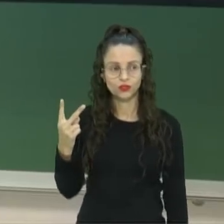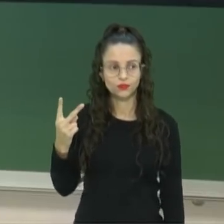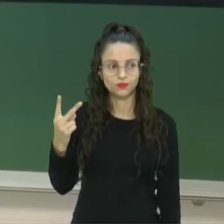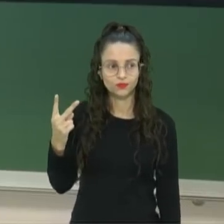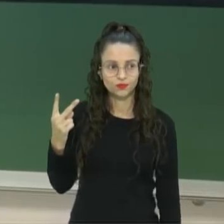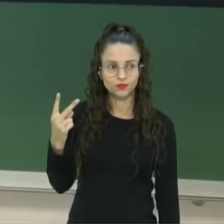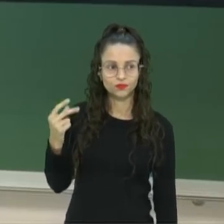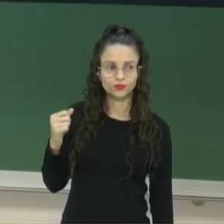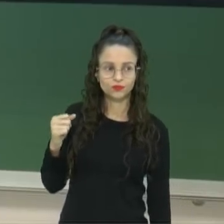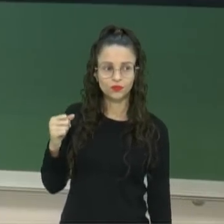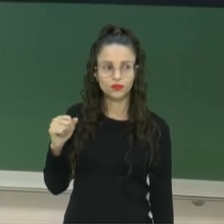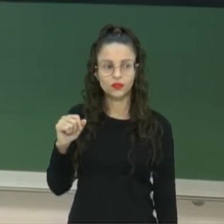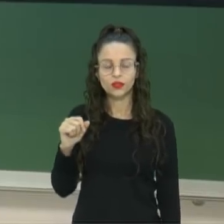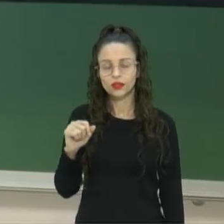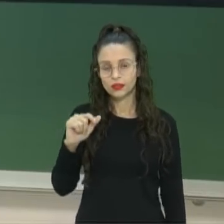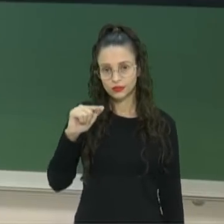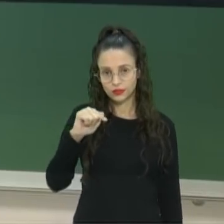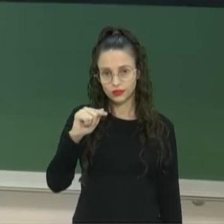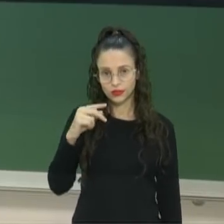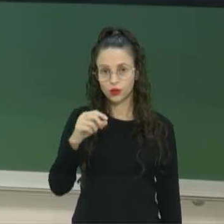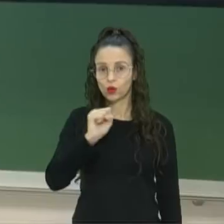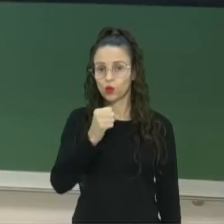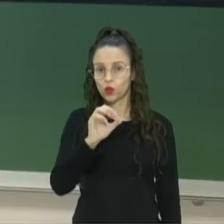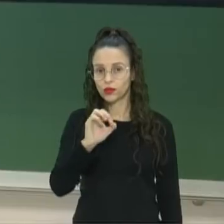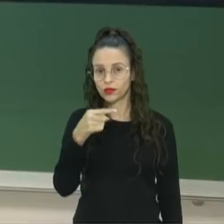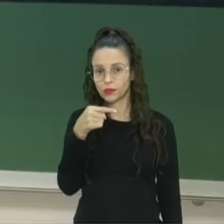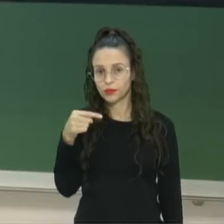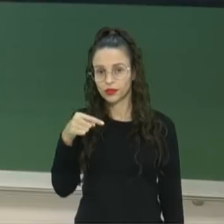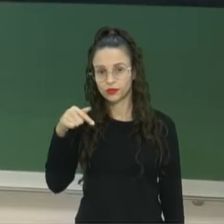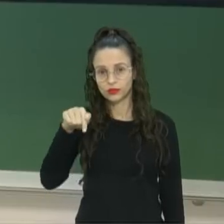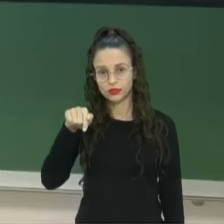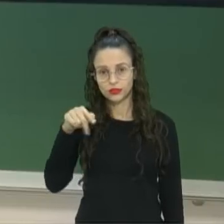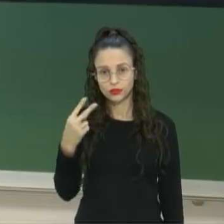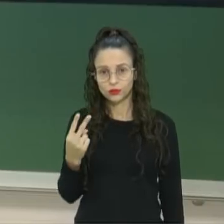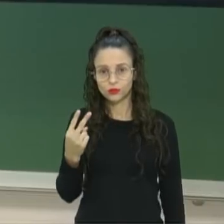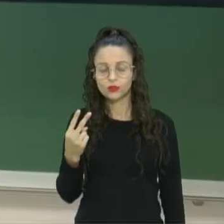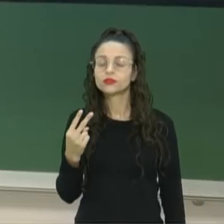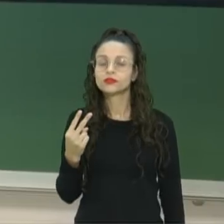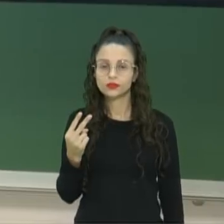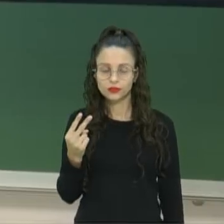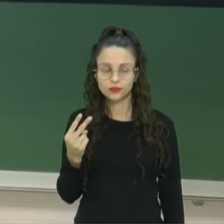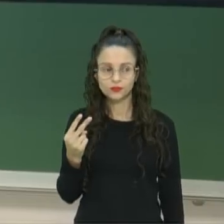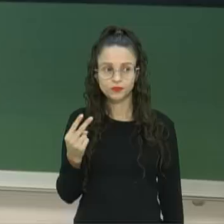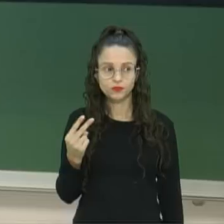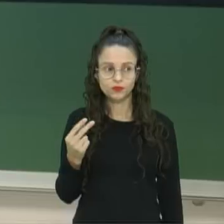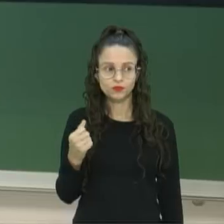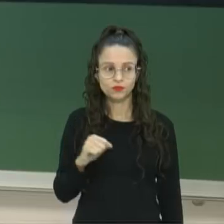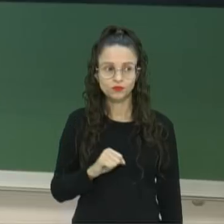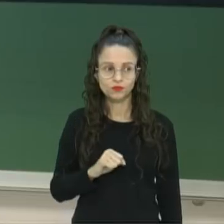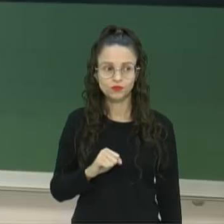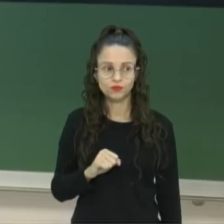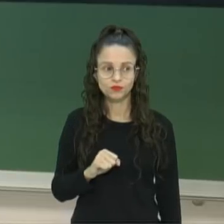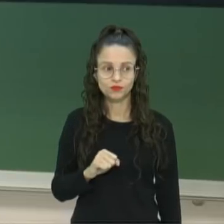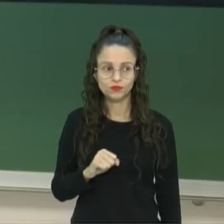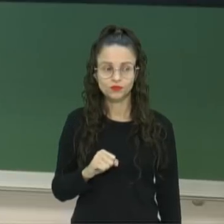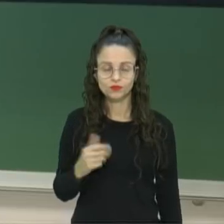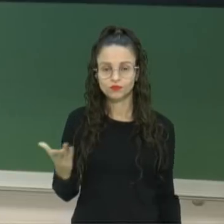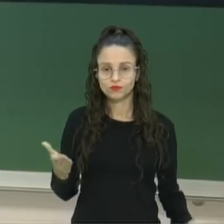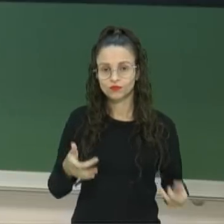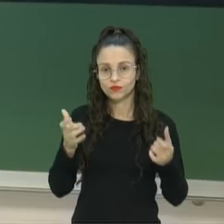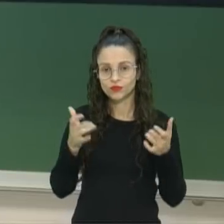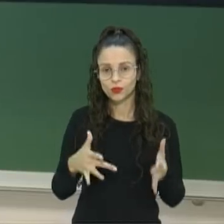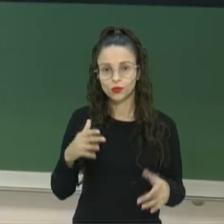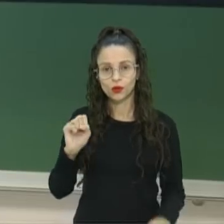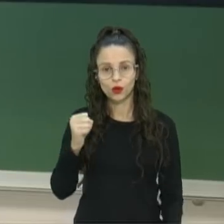6 vezes 12, 72. Para chegar no 80, quanto que dá? Ih, sobrou